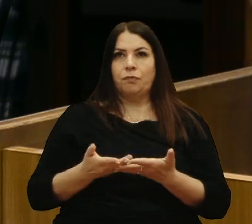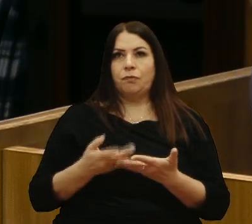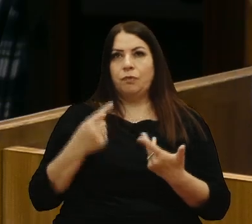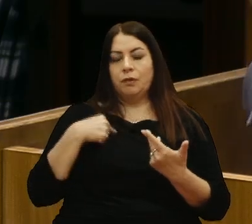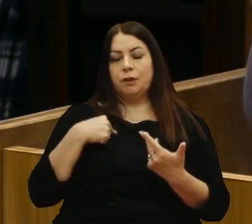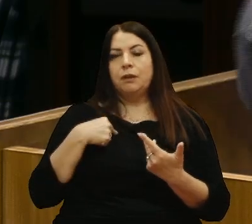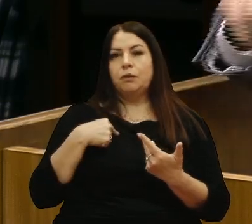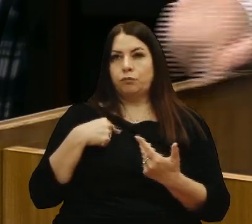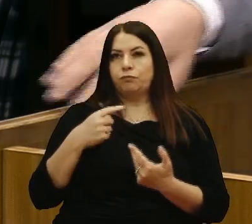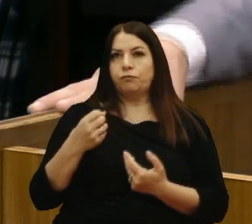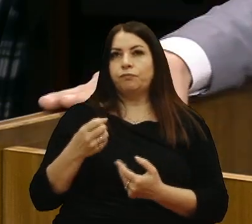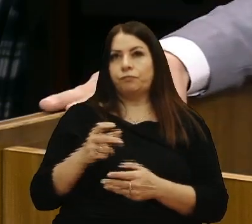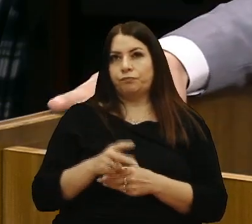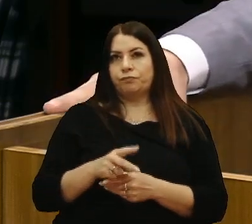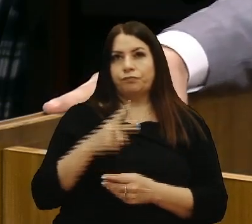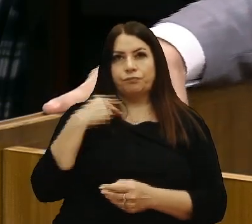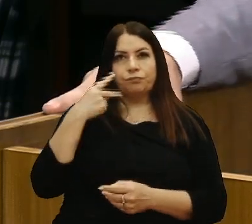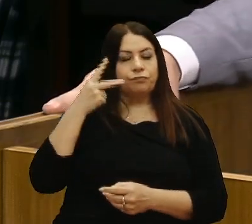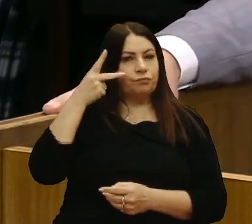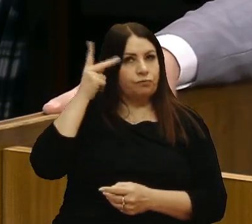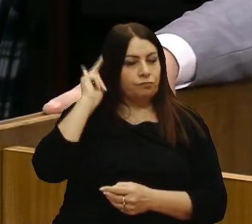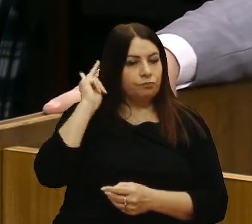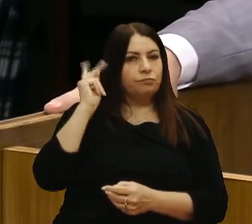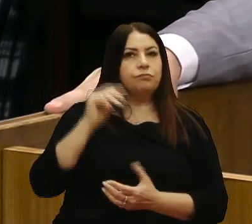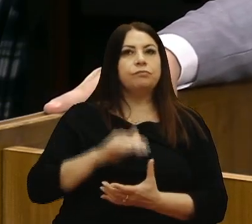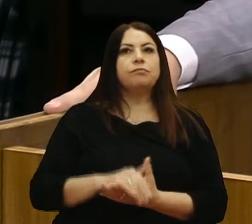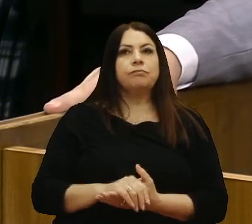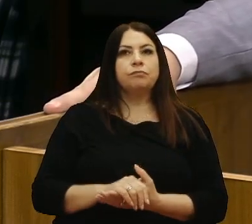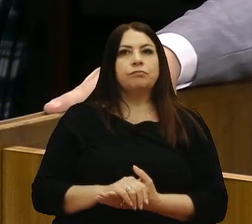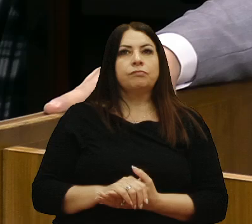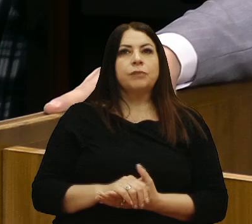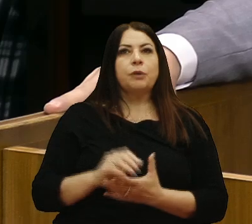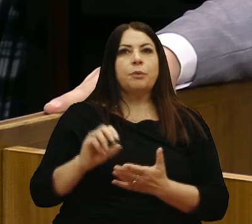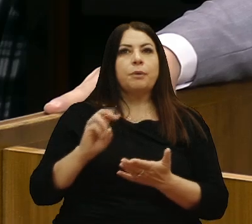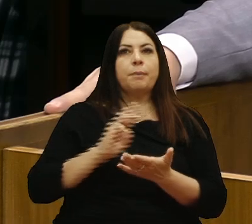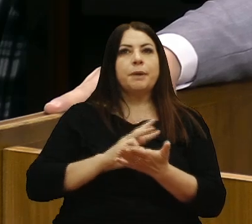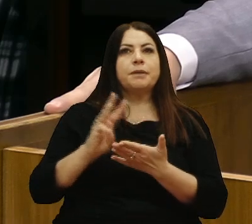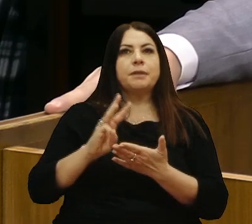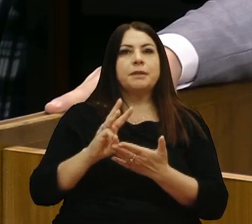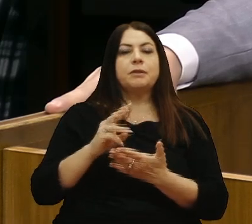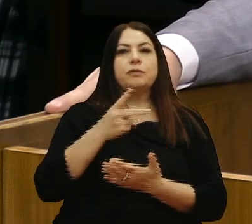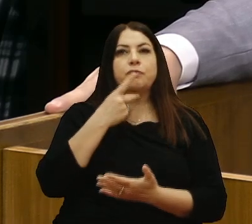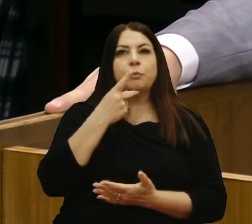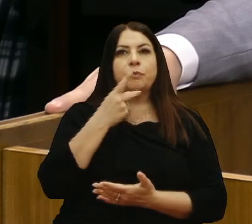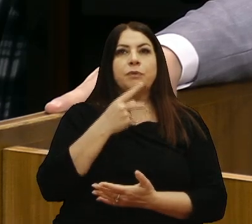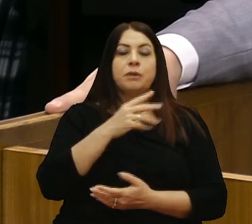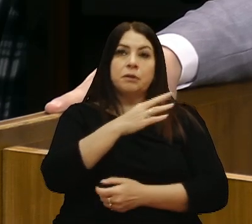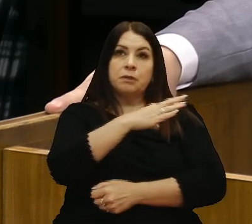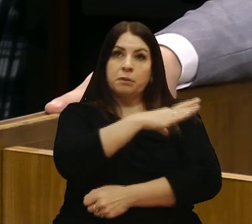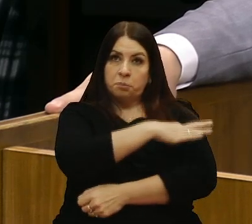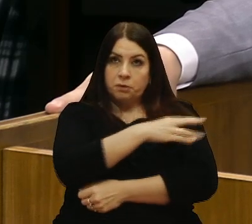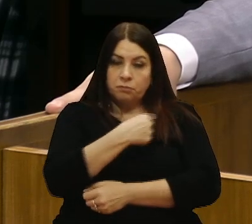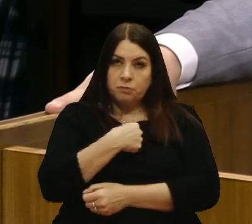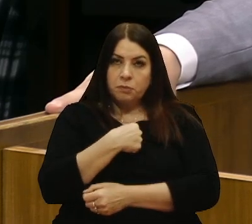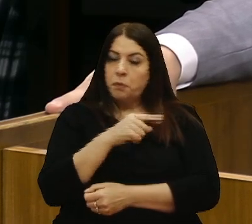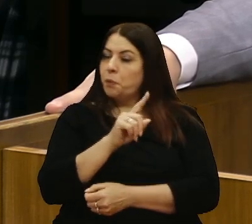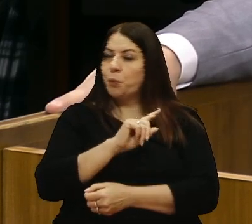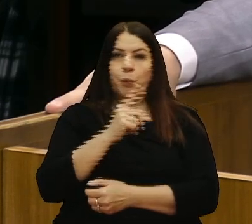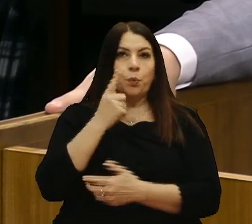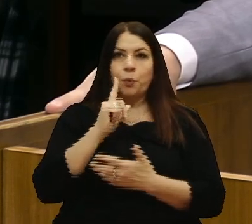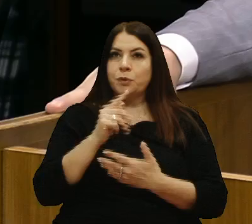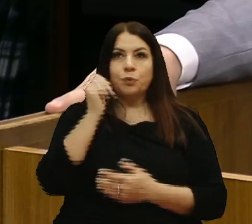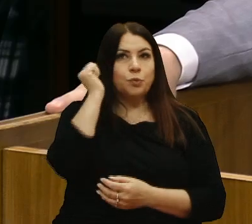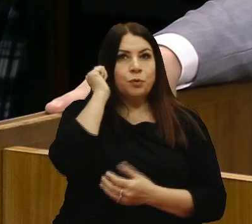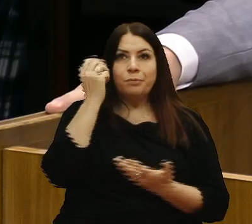Eu recebi, vereador Iago Morandi, recebi uma mensagem de um seguidor dizendo o seguinte: capitão, eu não consigo